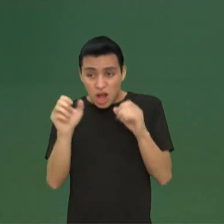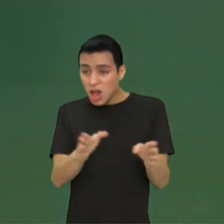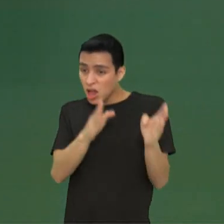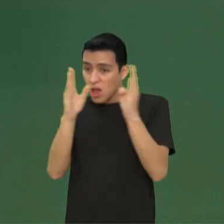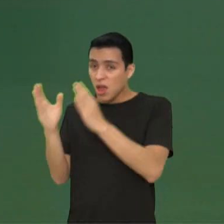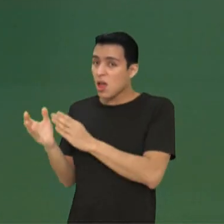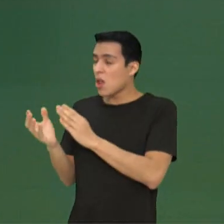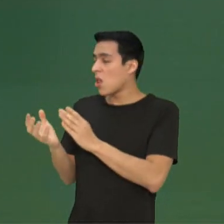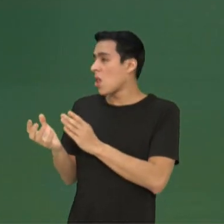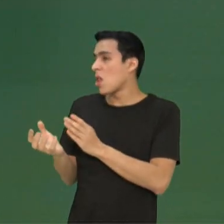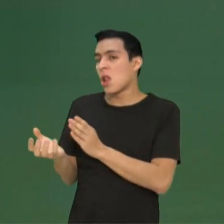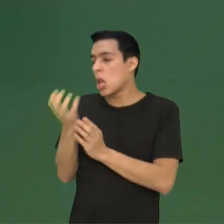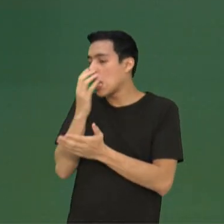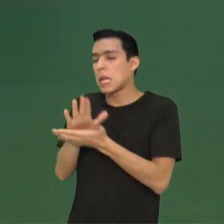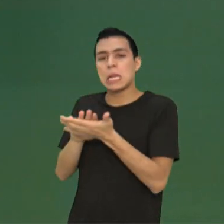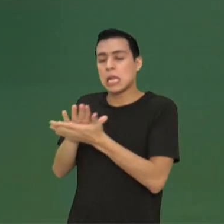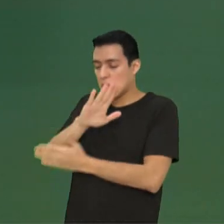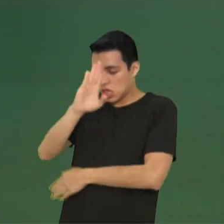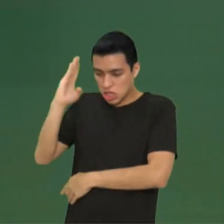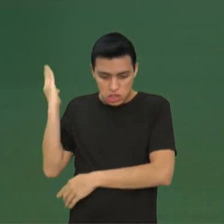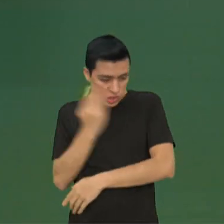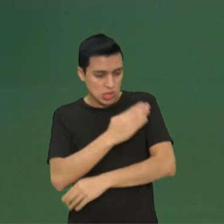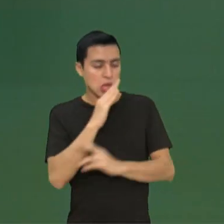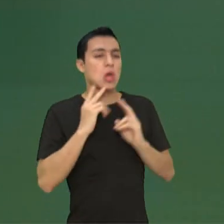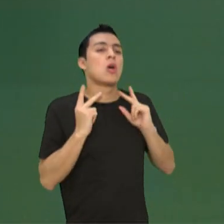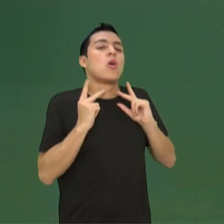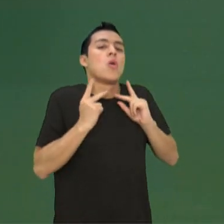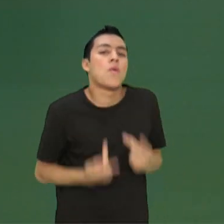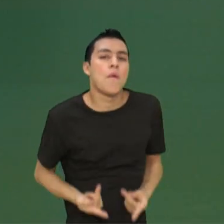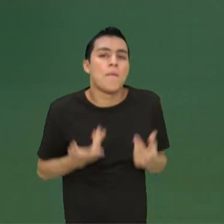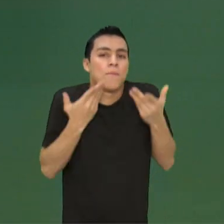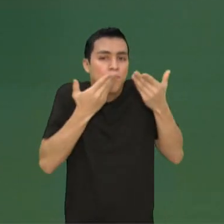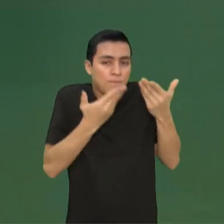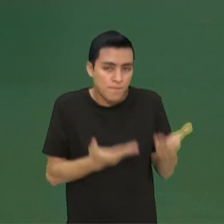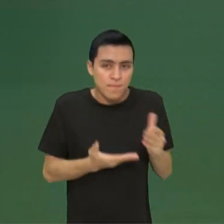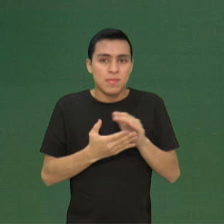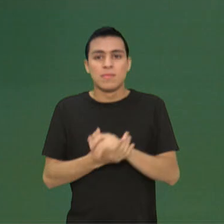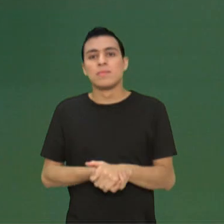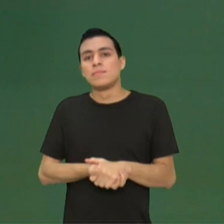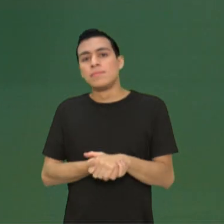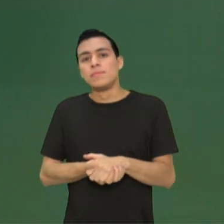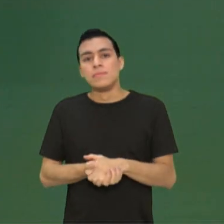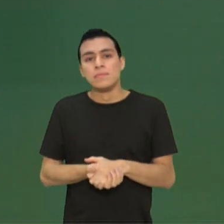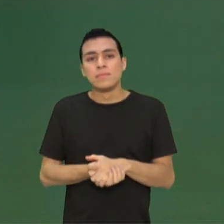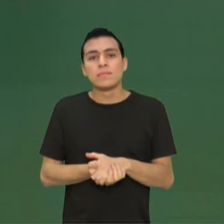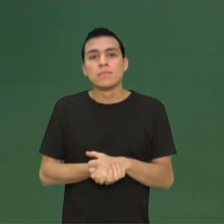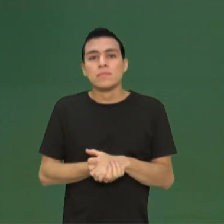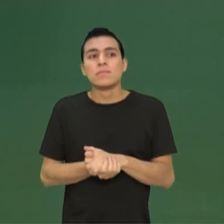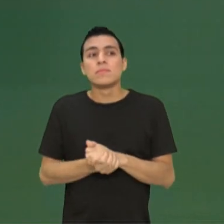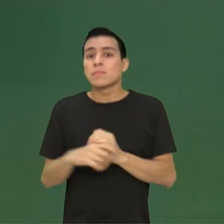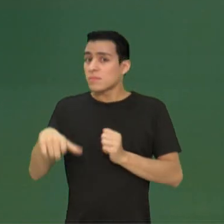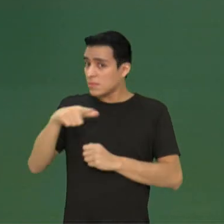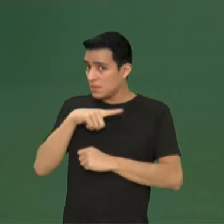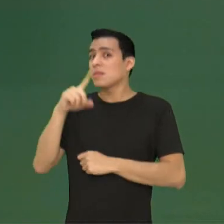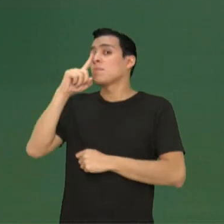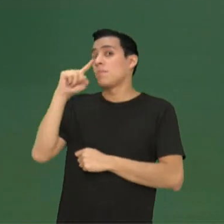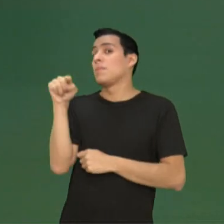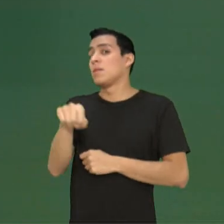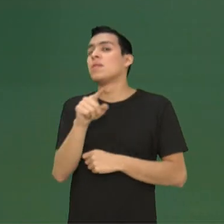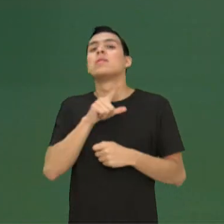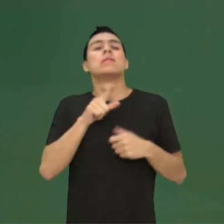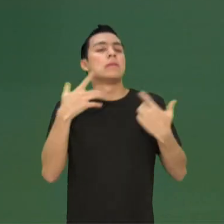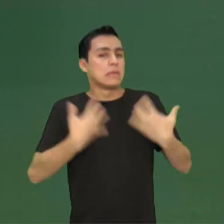precisar fazer a parte com cachorros. Ir direto para testes em humanos. Existem riscos associados a